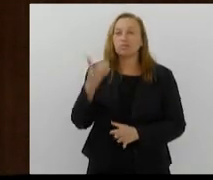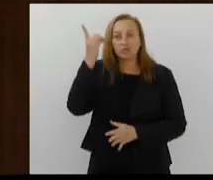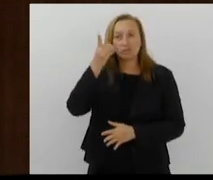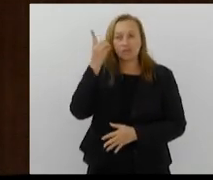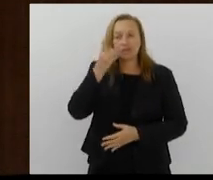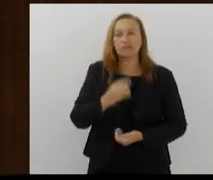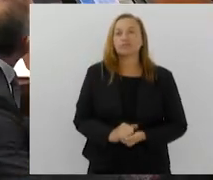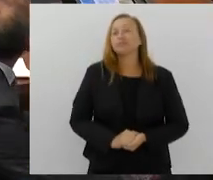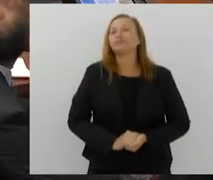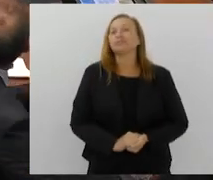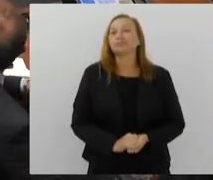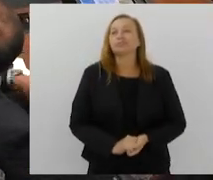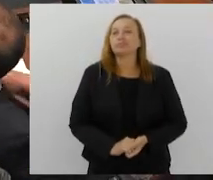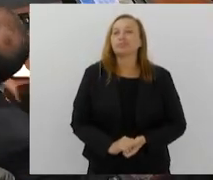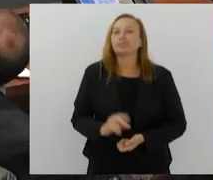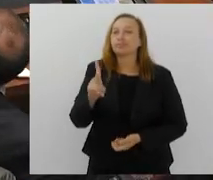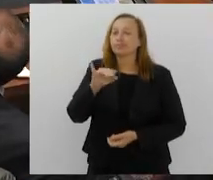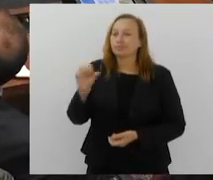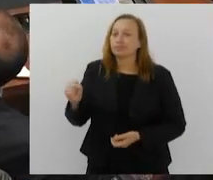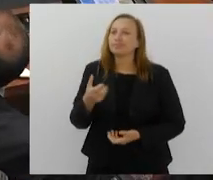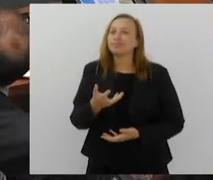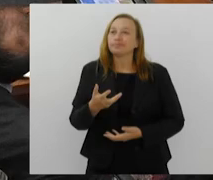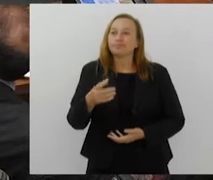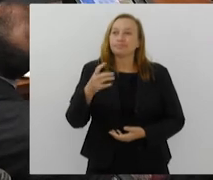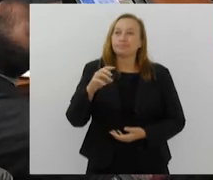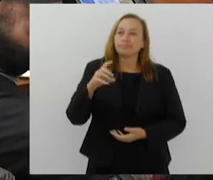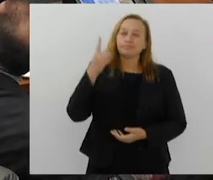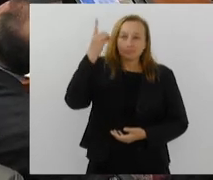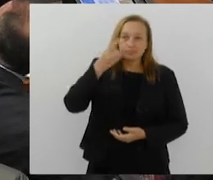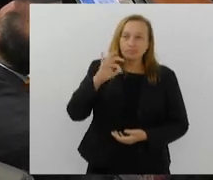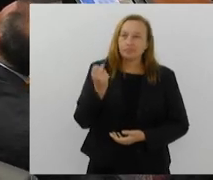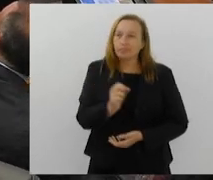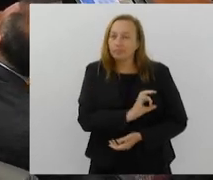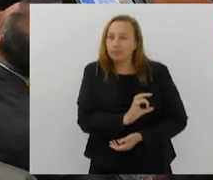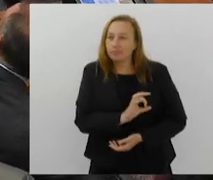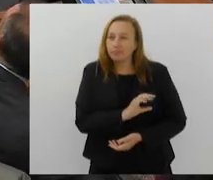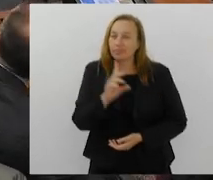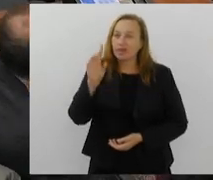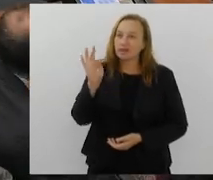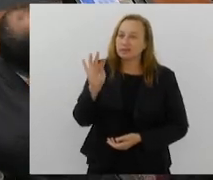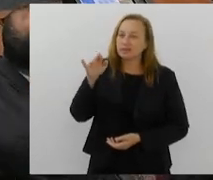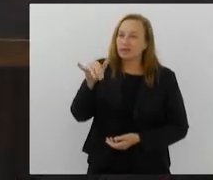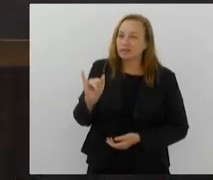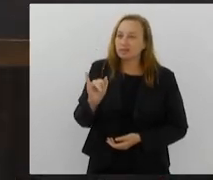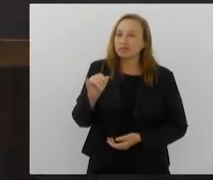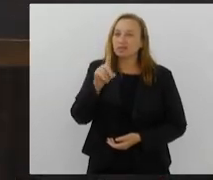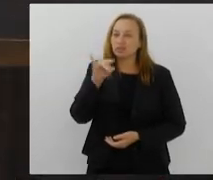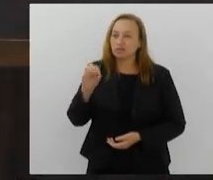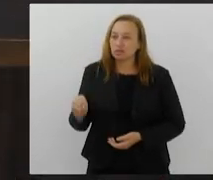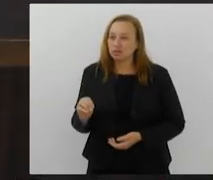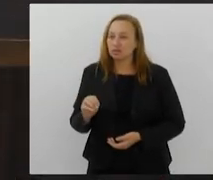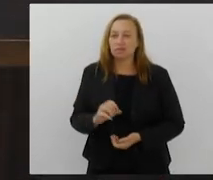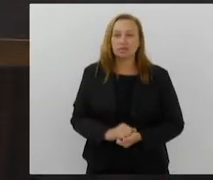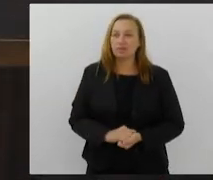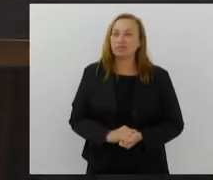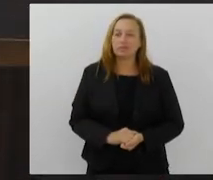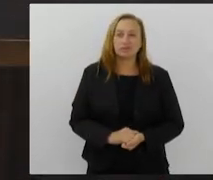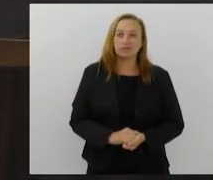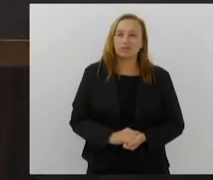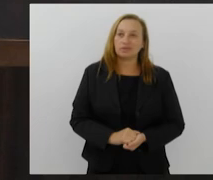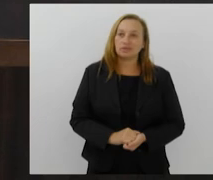quiserem. Deputado Vinícius, deputada Marta Rocha, deputado Tandi, deputado Dionísio